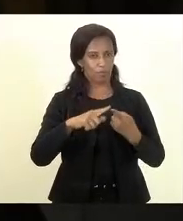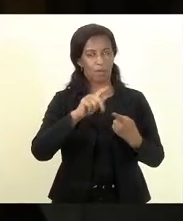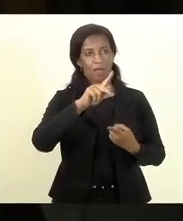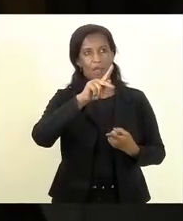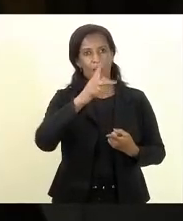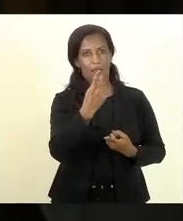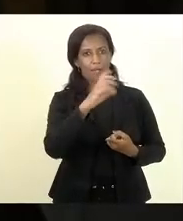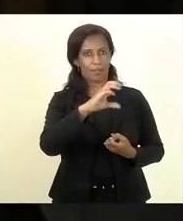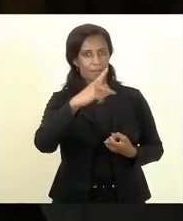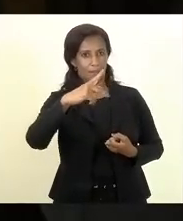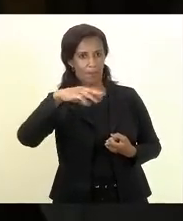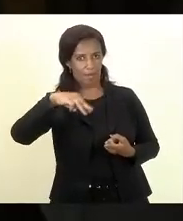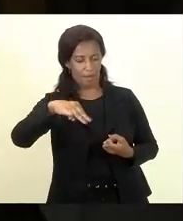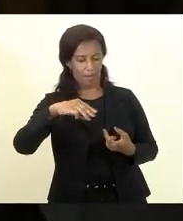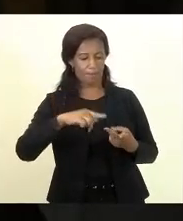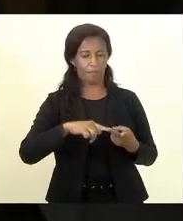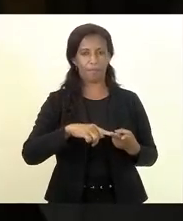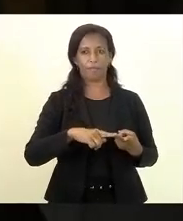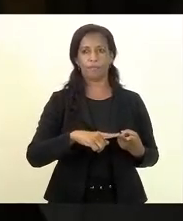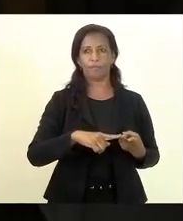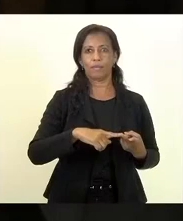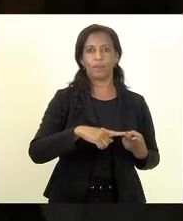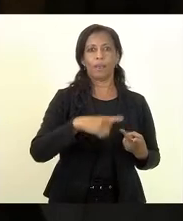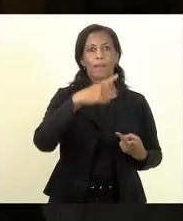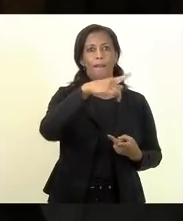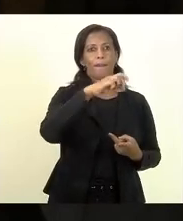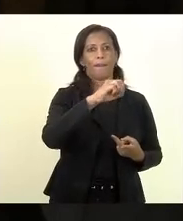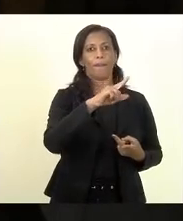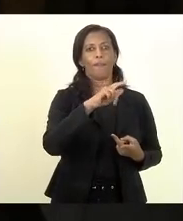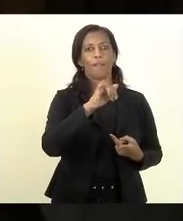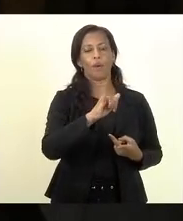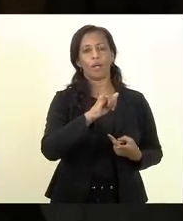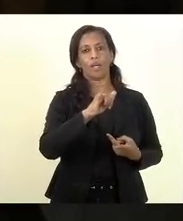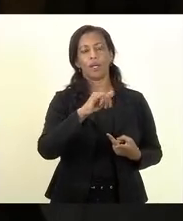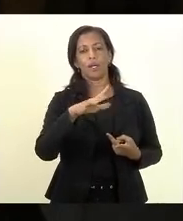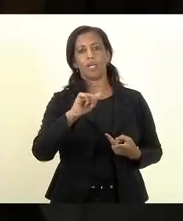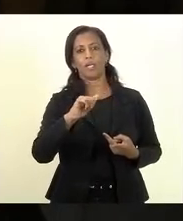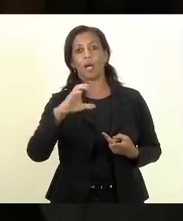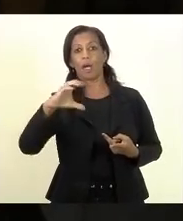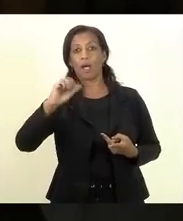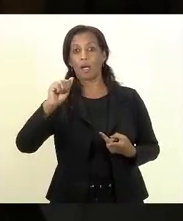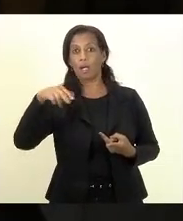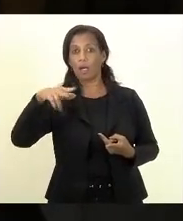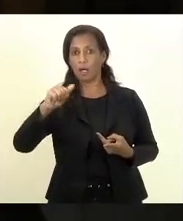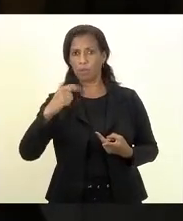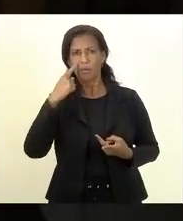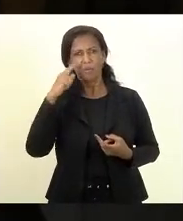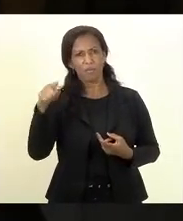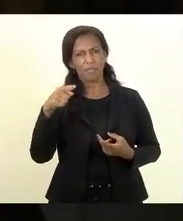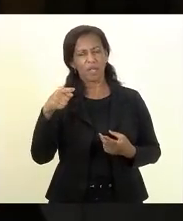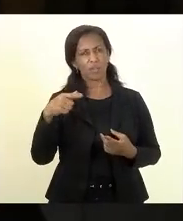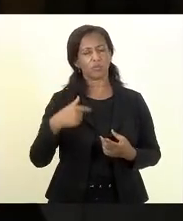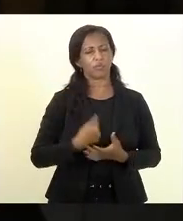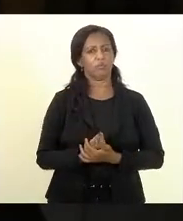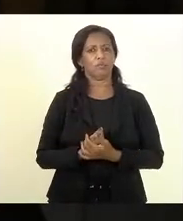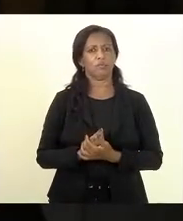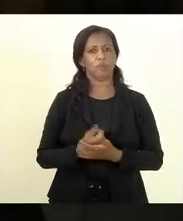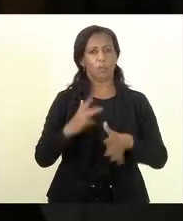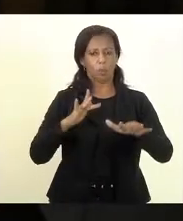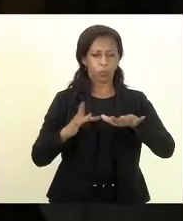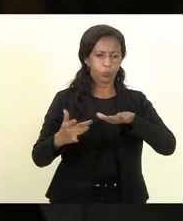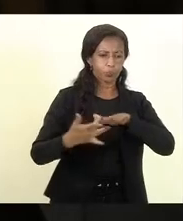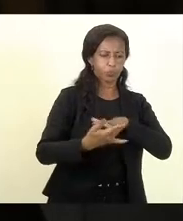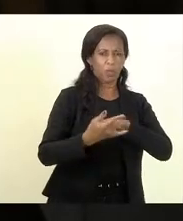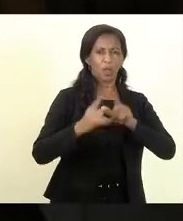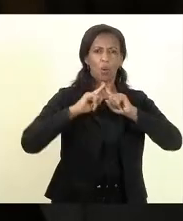HCPM, o HPM NIT e a Policlínica de Campos. Recebo em minhas redes sociais e no meu gabinete